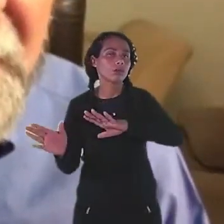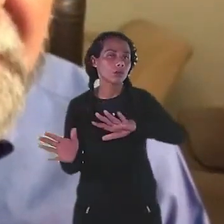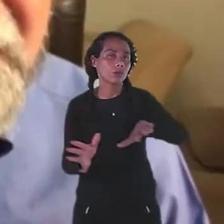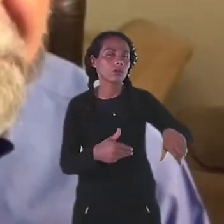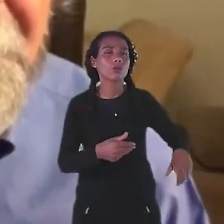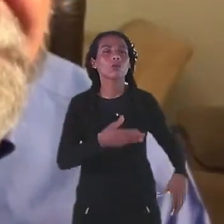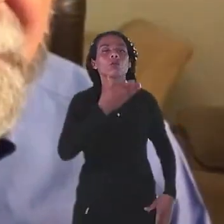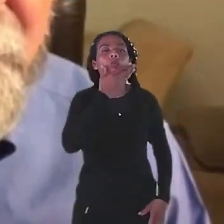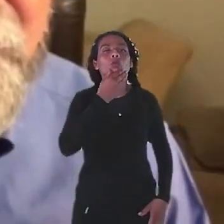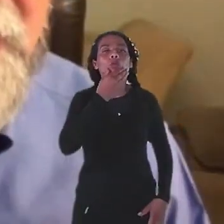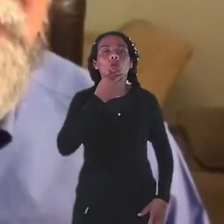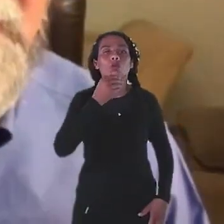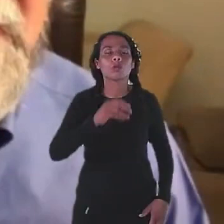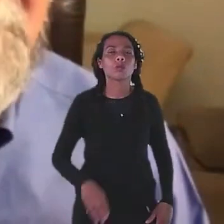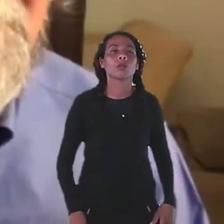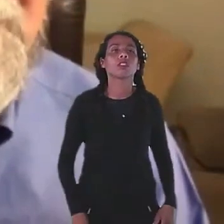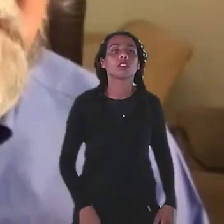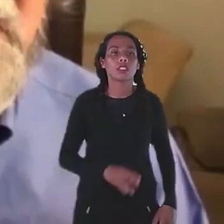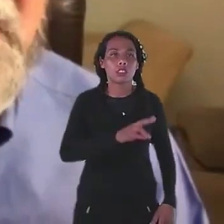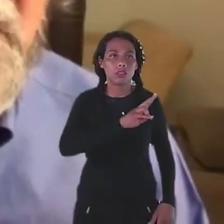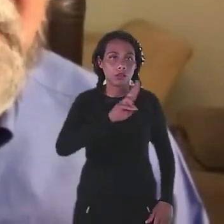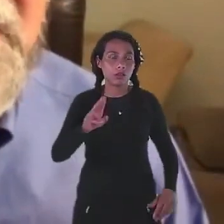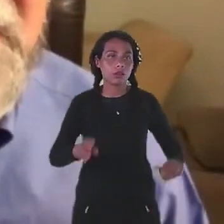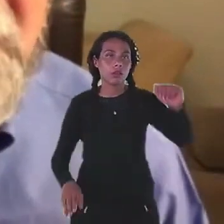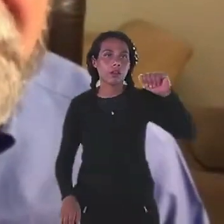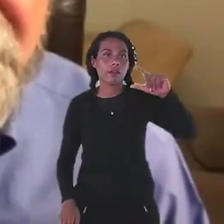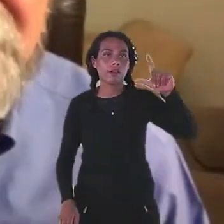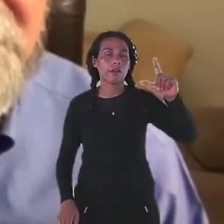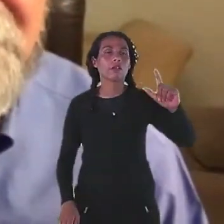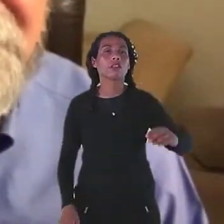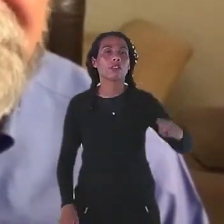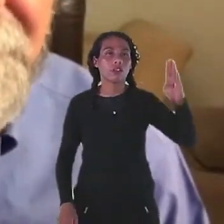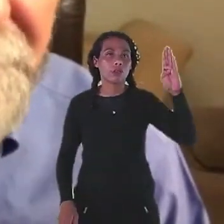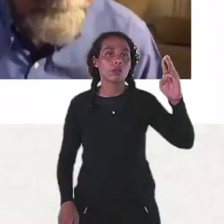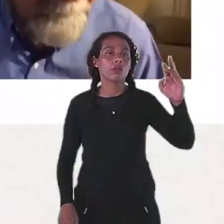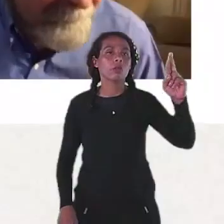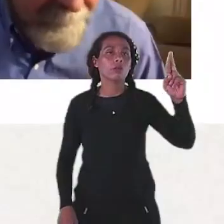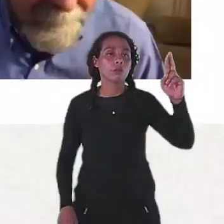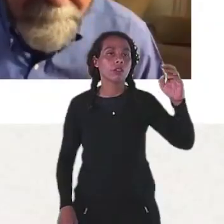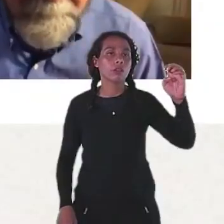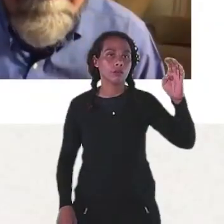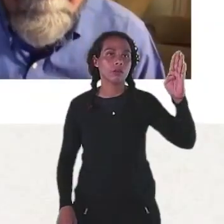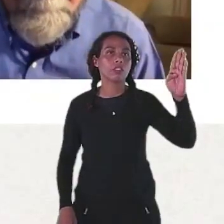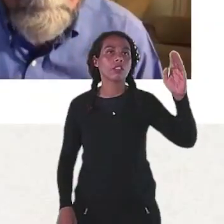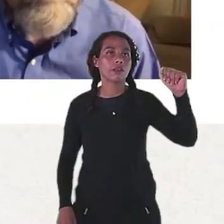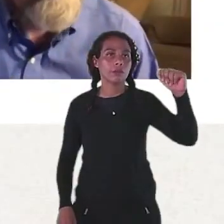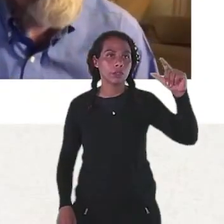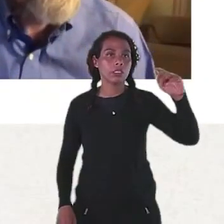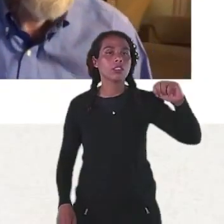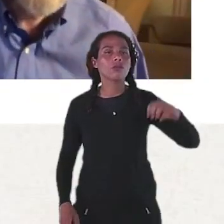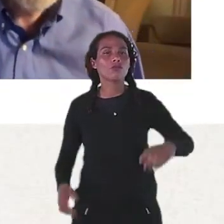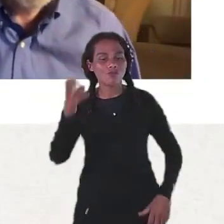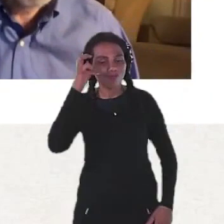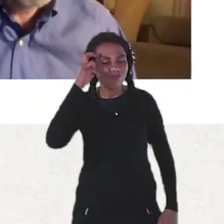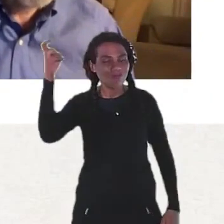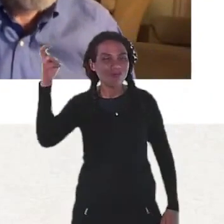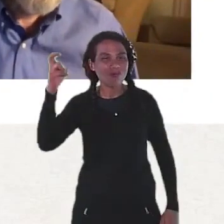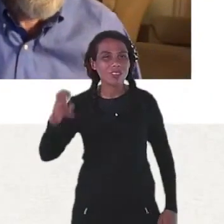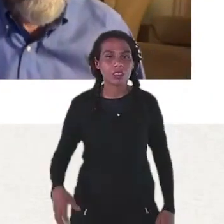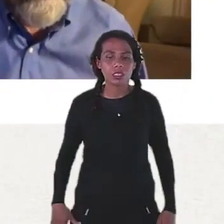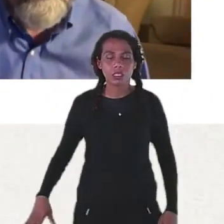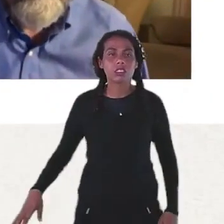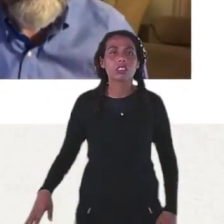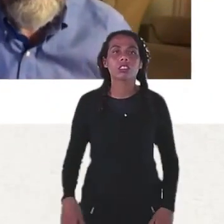é órfã, né? E eu concordo com ele. Olha, eu vou pegar esse gancho seu e voltar um pouco aqui para o seu livro, na página